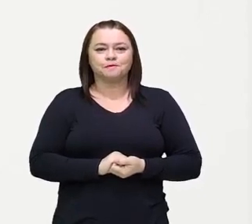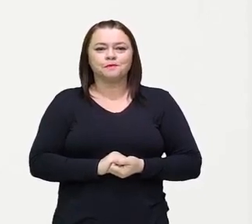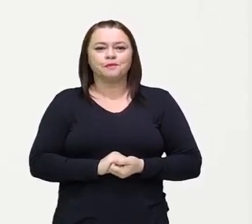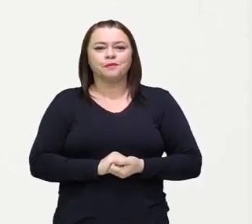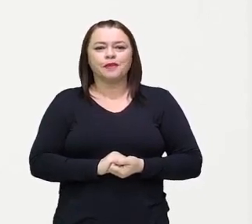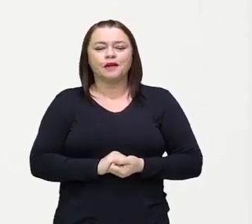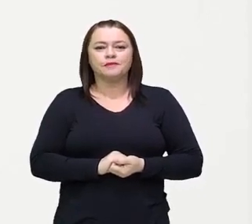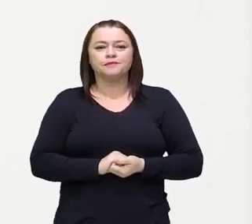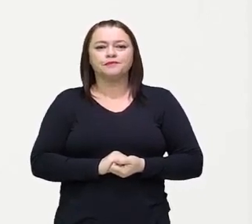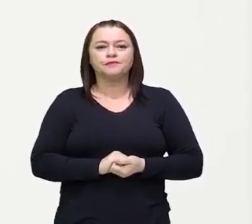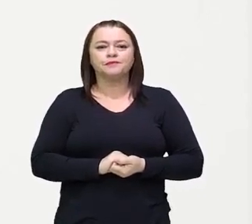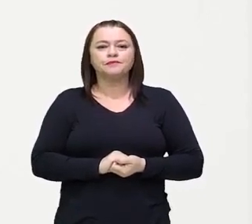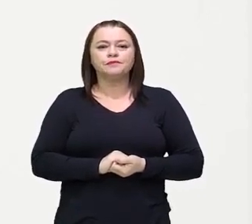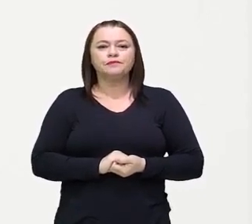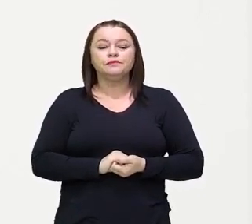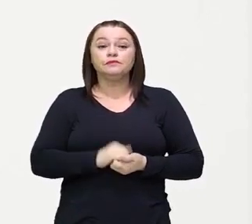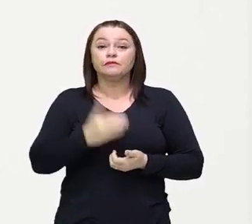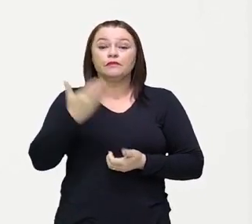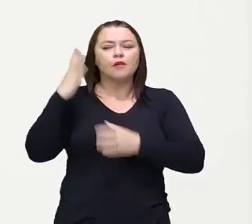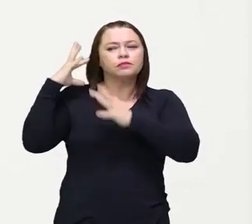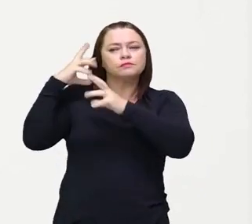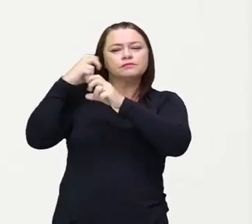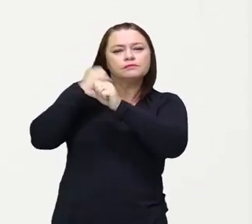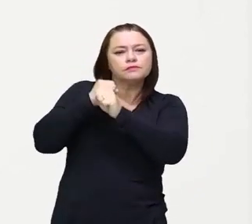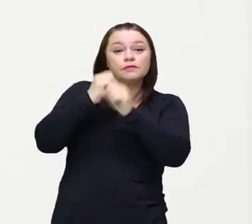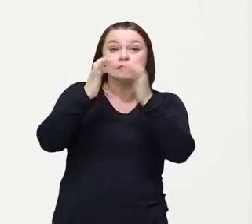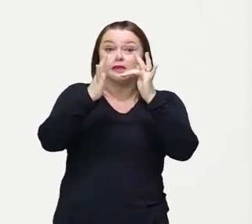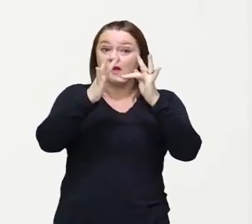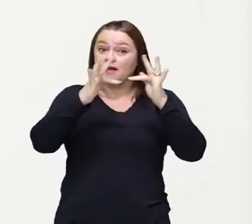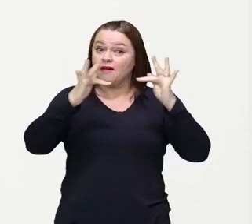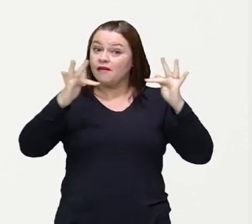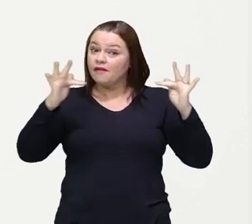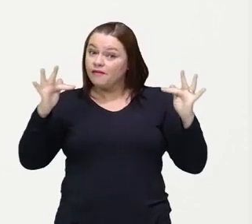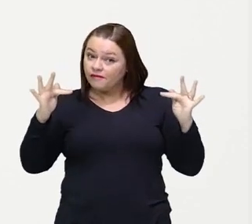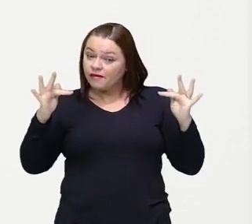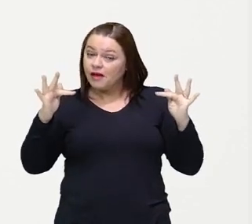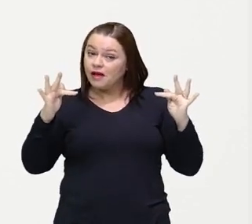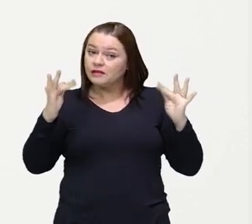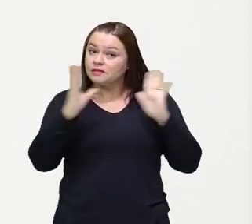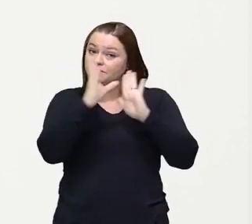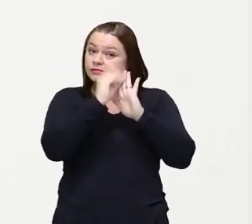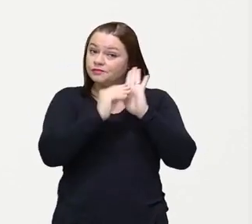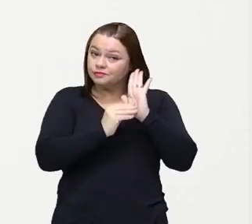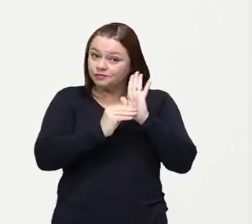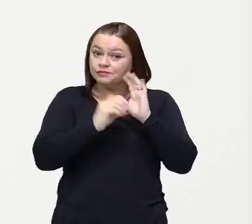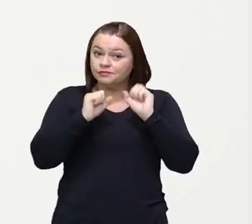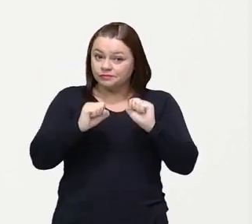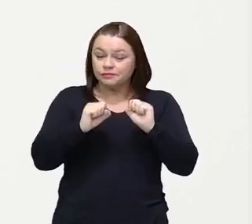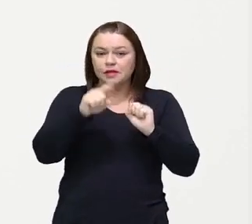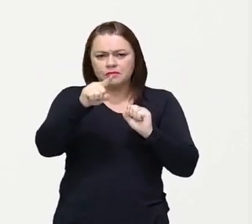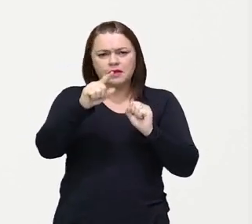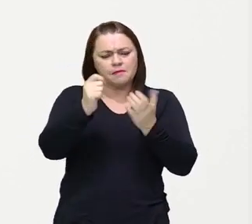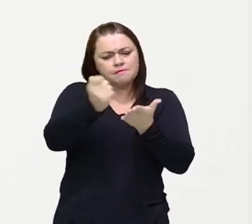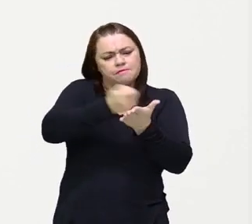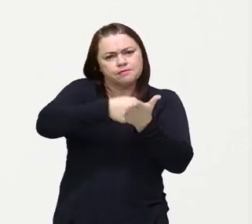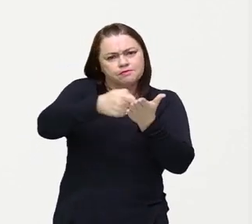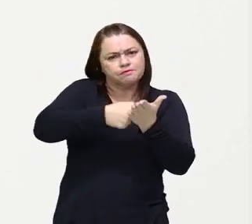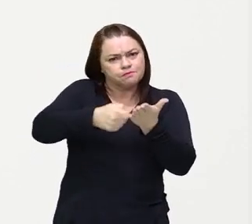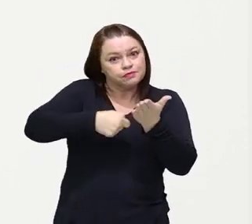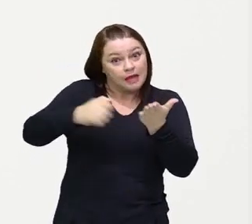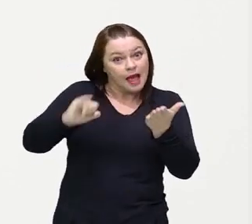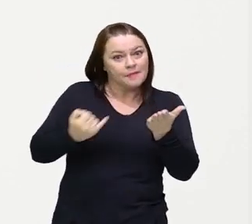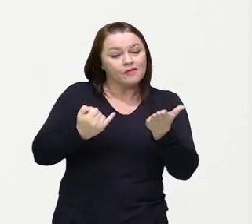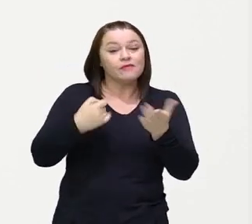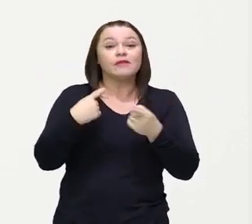Aqui, ó. Vamos retomar mais uma vez o conceito de frase. Você pode anotar no seu caderno